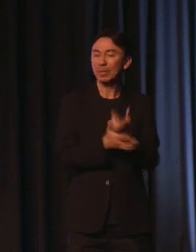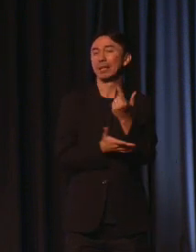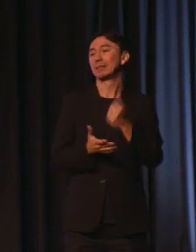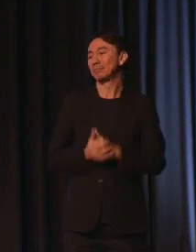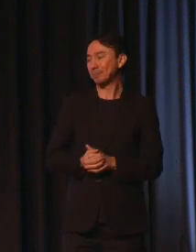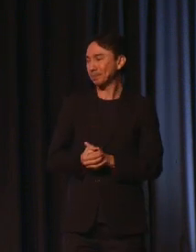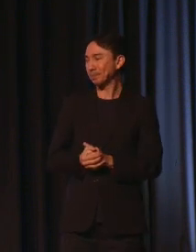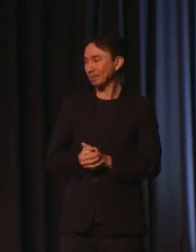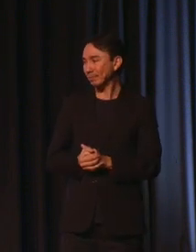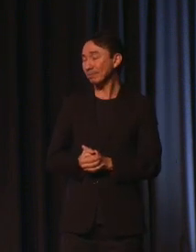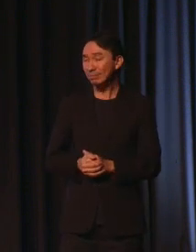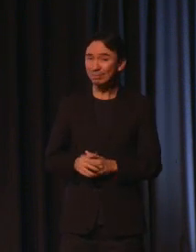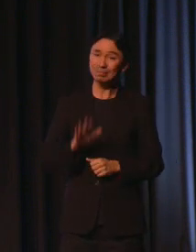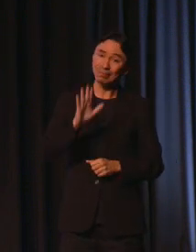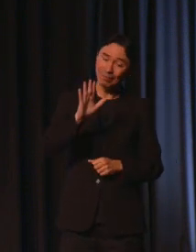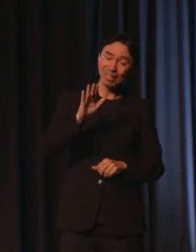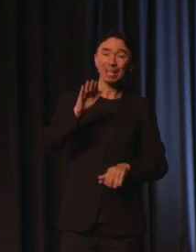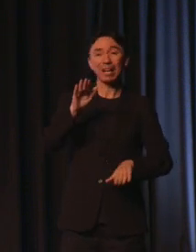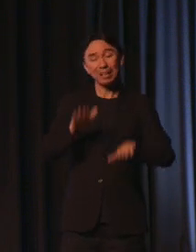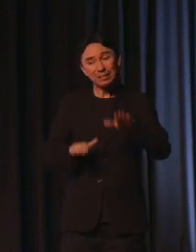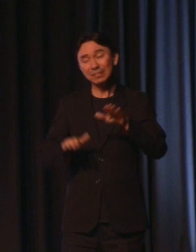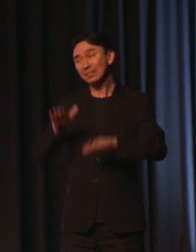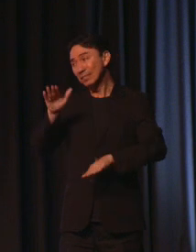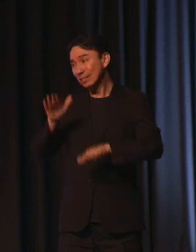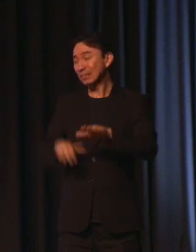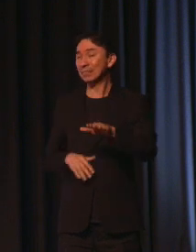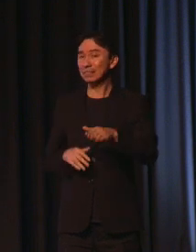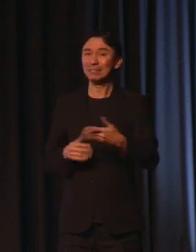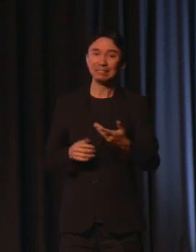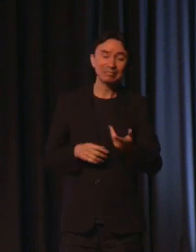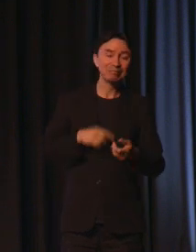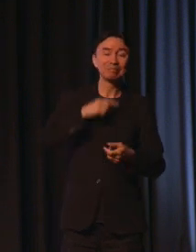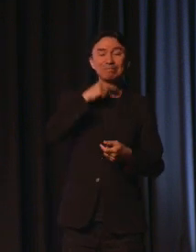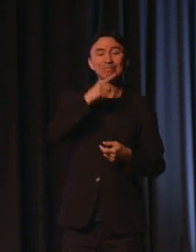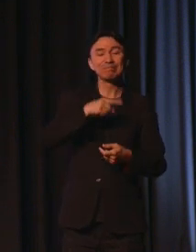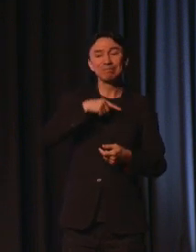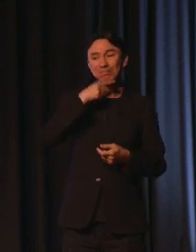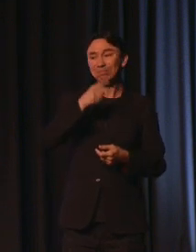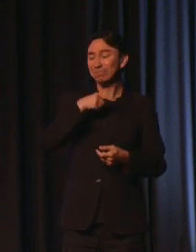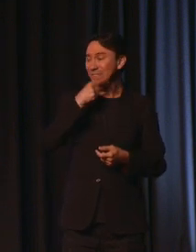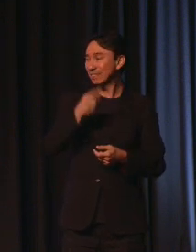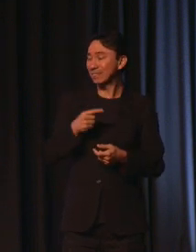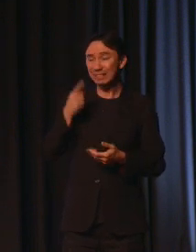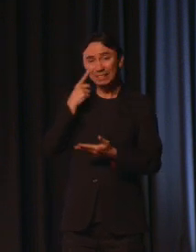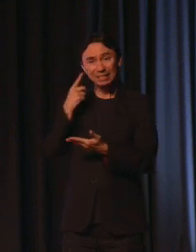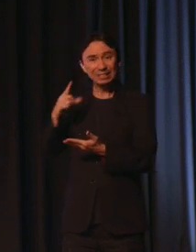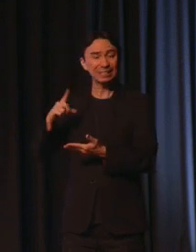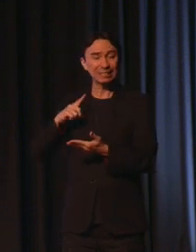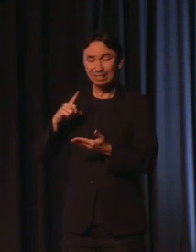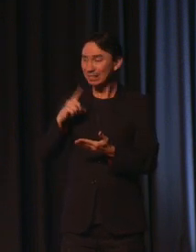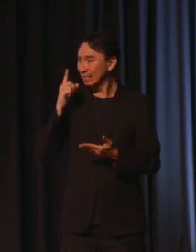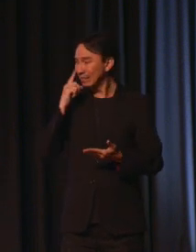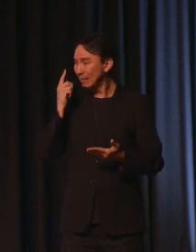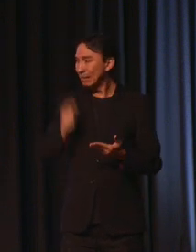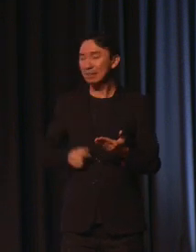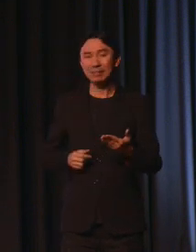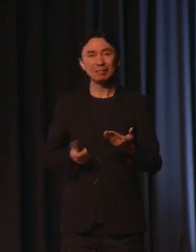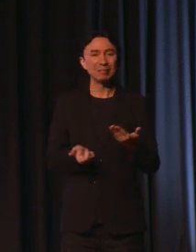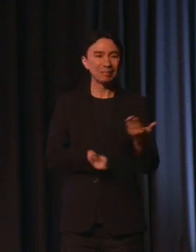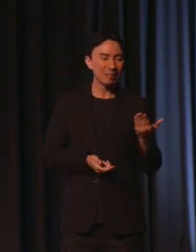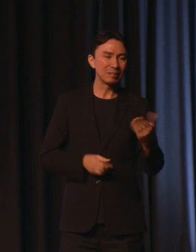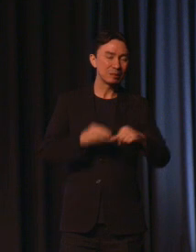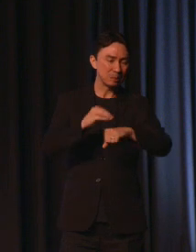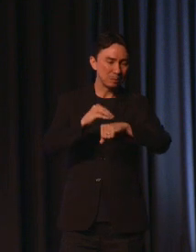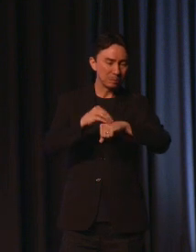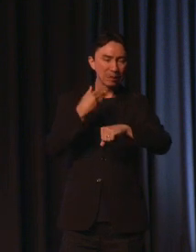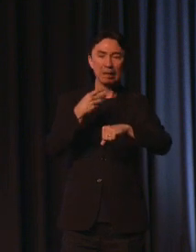assim, muitas vezes ainda a gente não consegue alcançar essa recomendação, porque tem diversas dificuldades